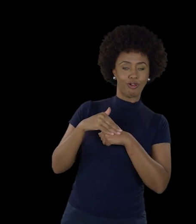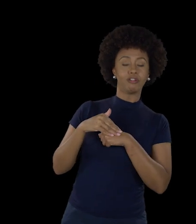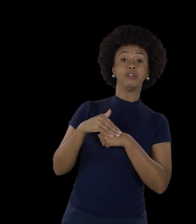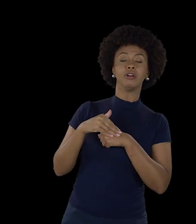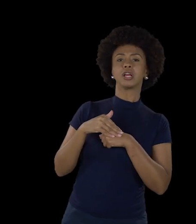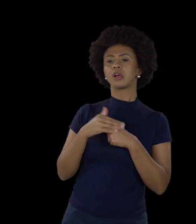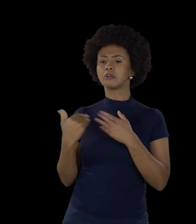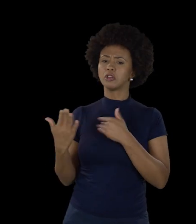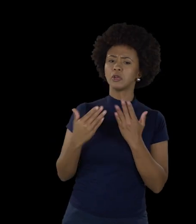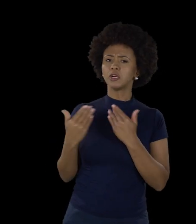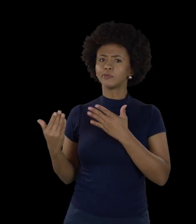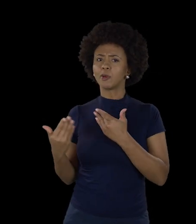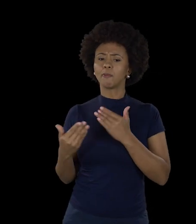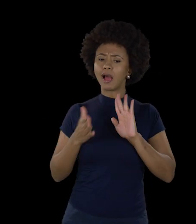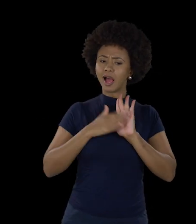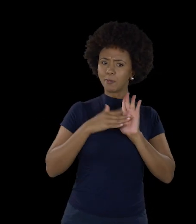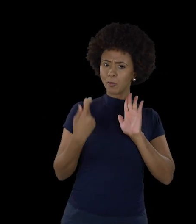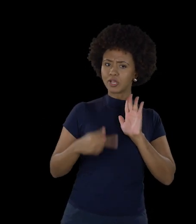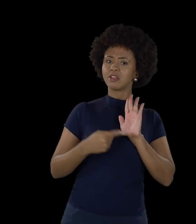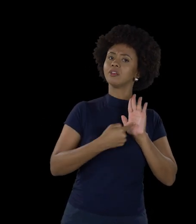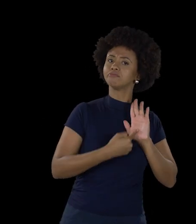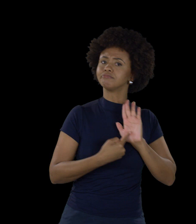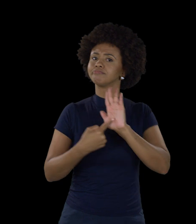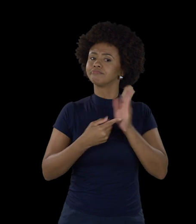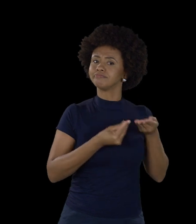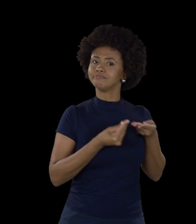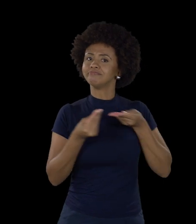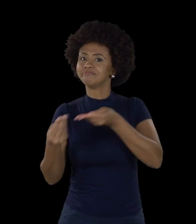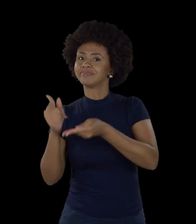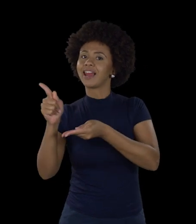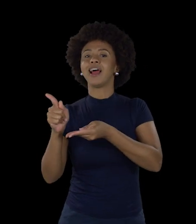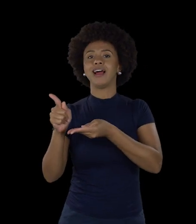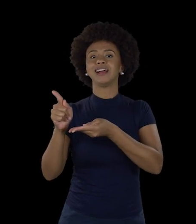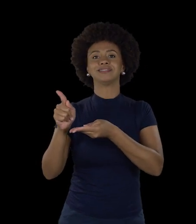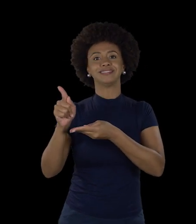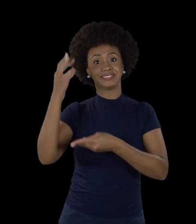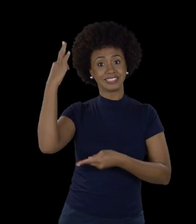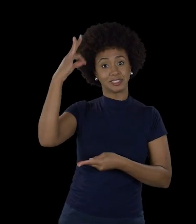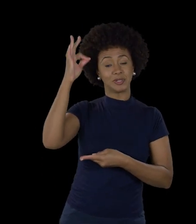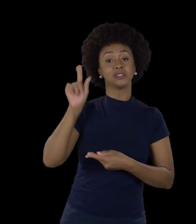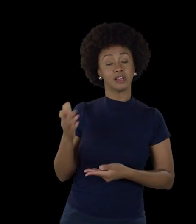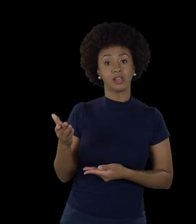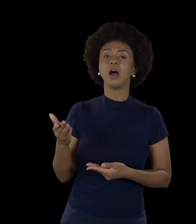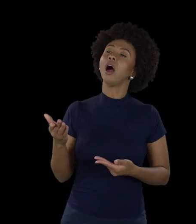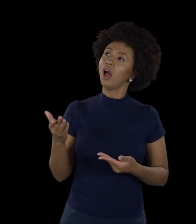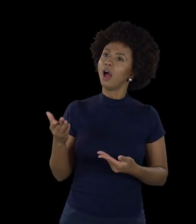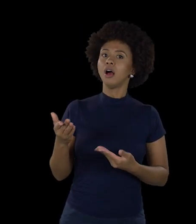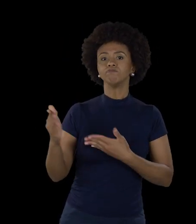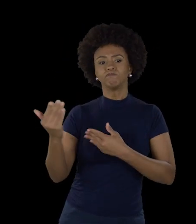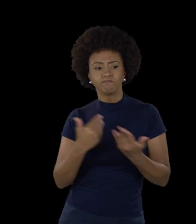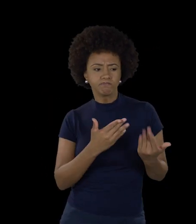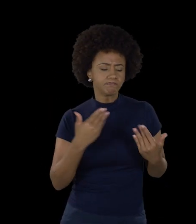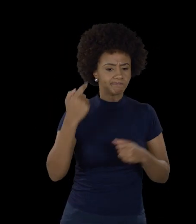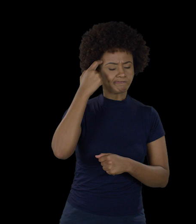levar essa proposta para o estado capixaba. E aí, depois de muito tempo, nós começamos a elaborar, a pensar